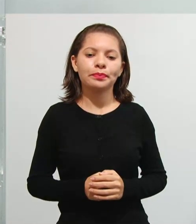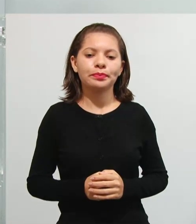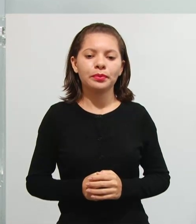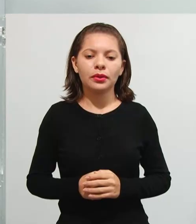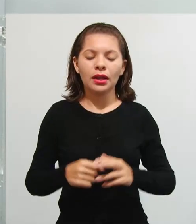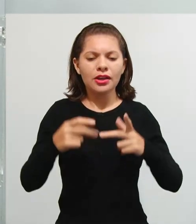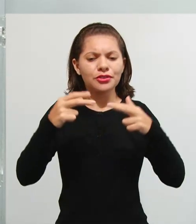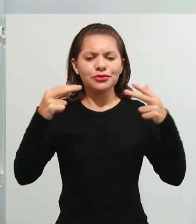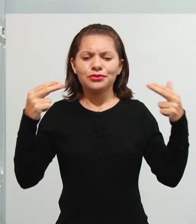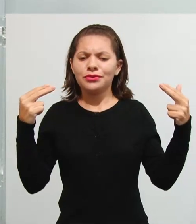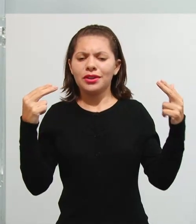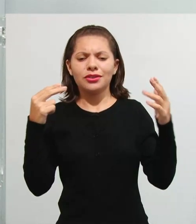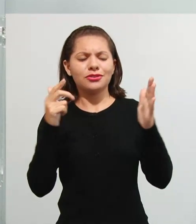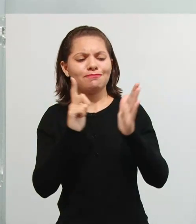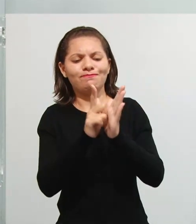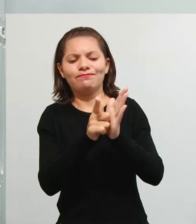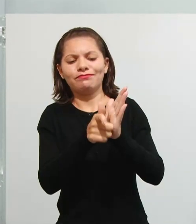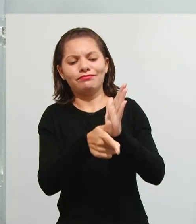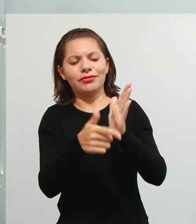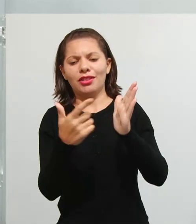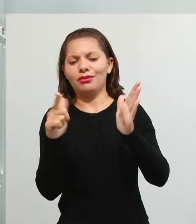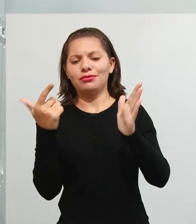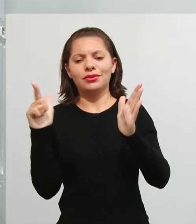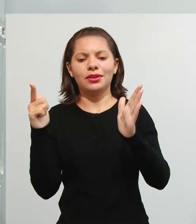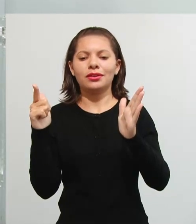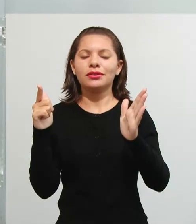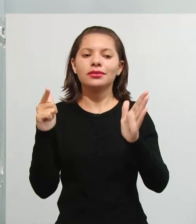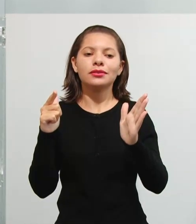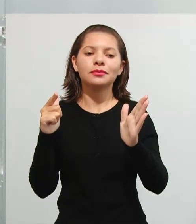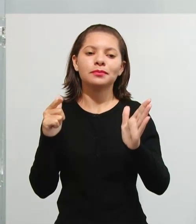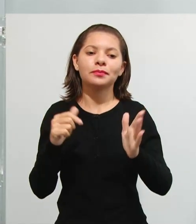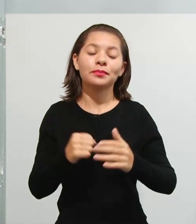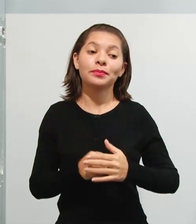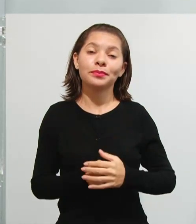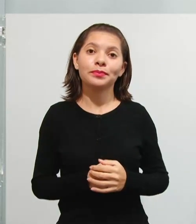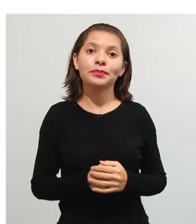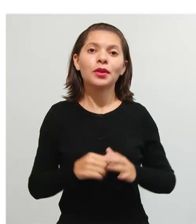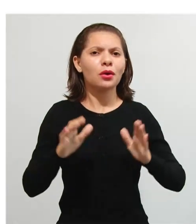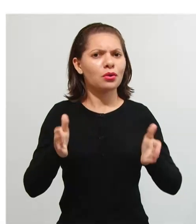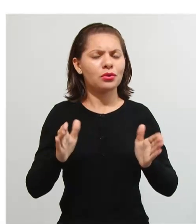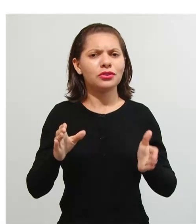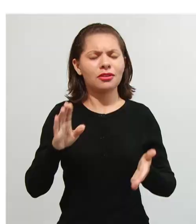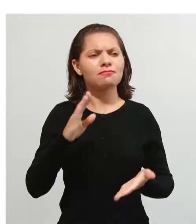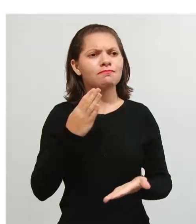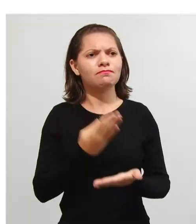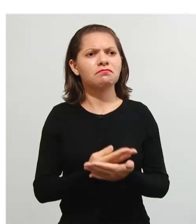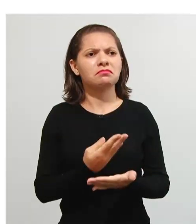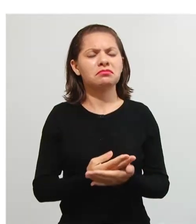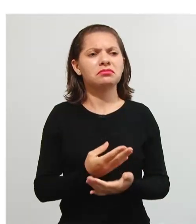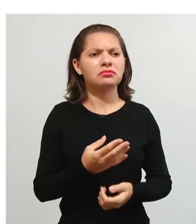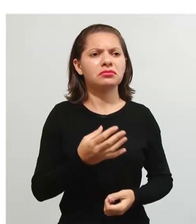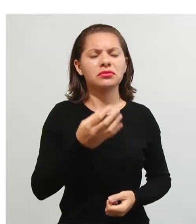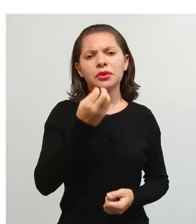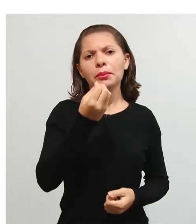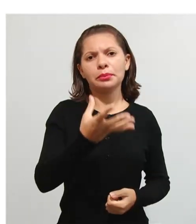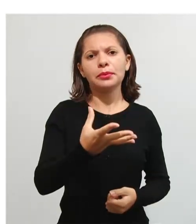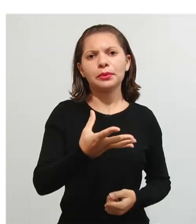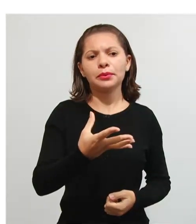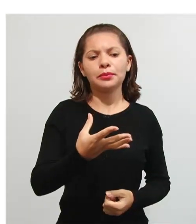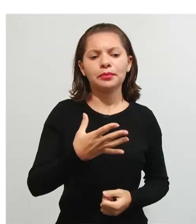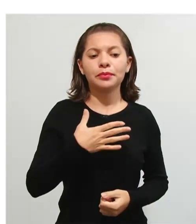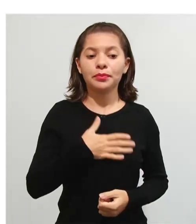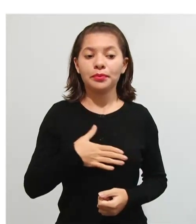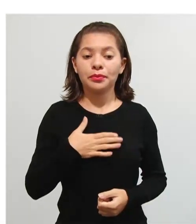diferenciação por gênero, por credos, né? A gente está mais aceitando mais essa diversidade, questões como,